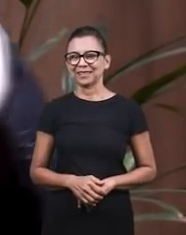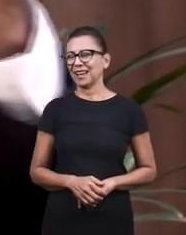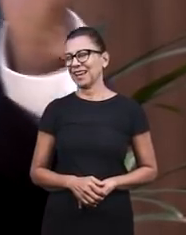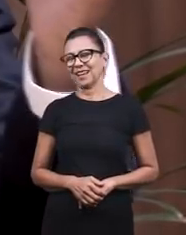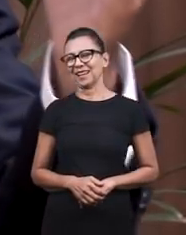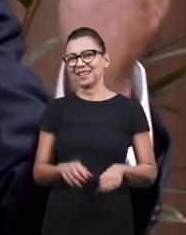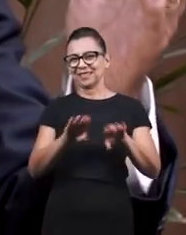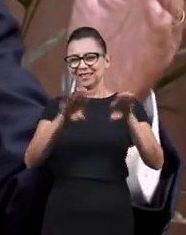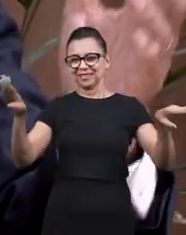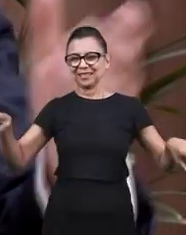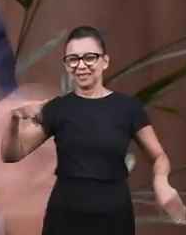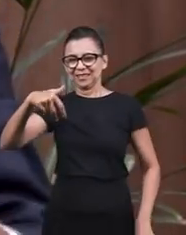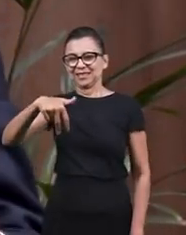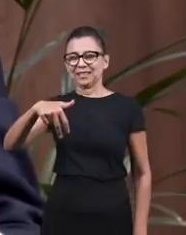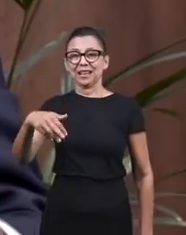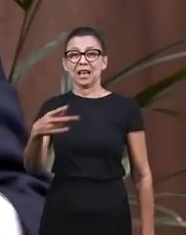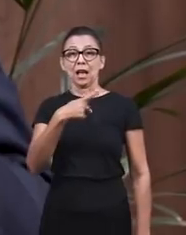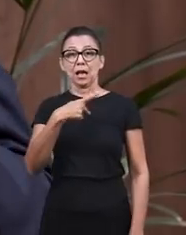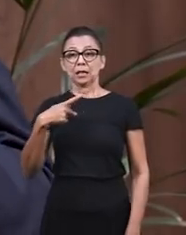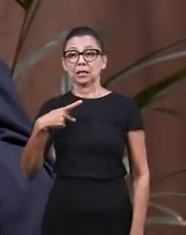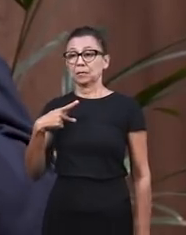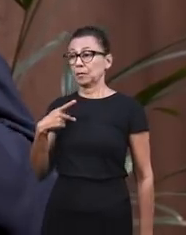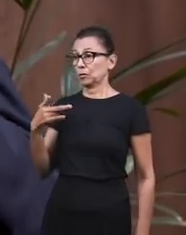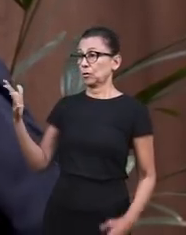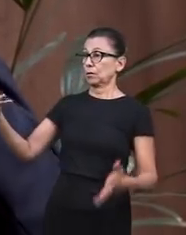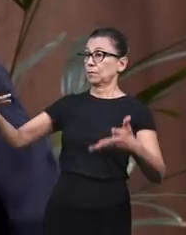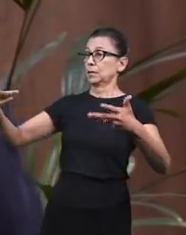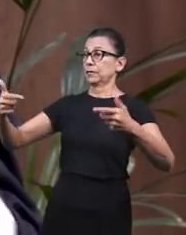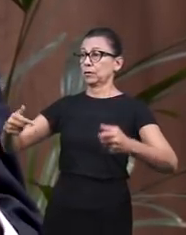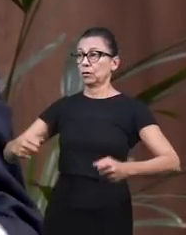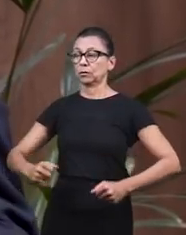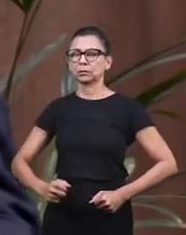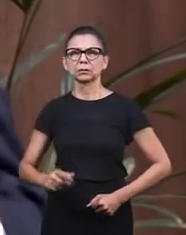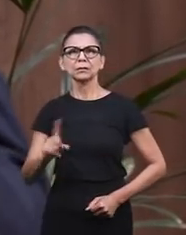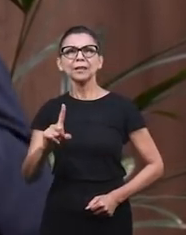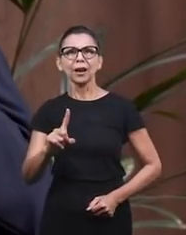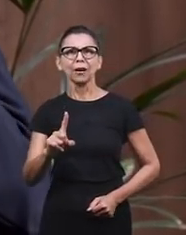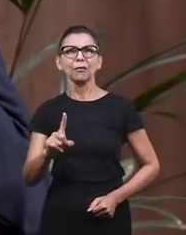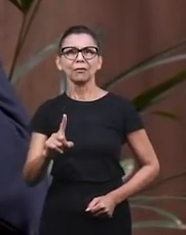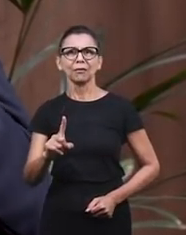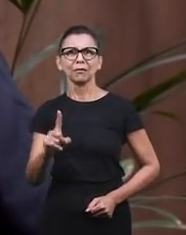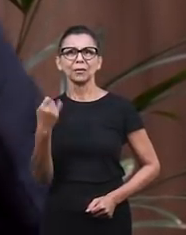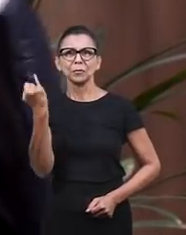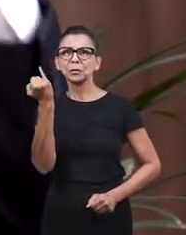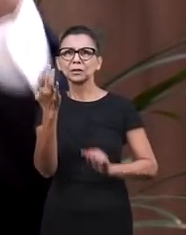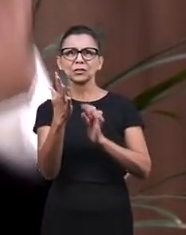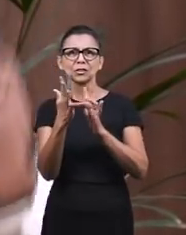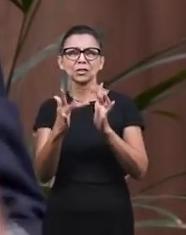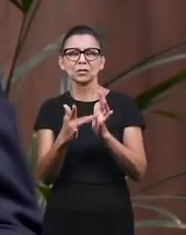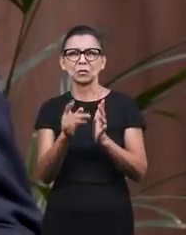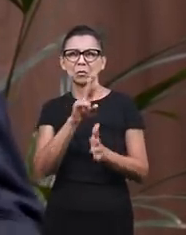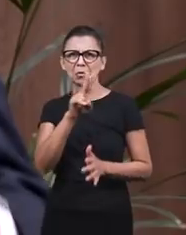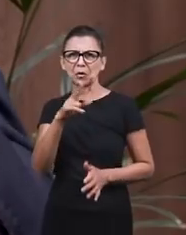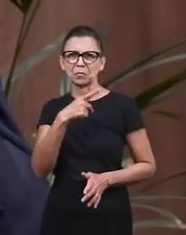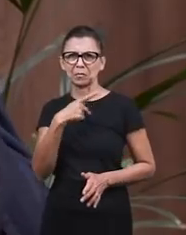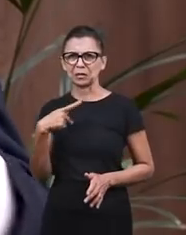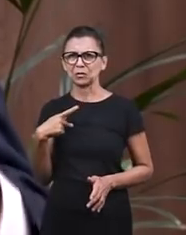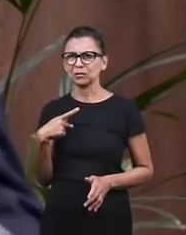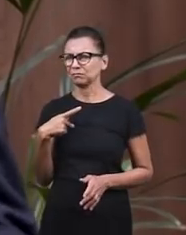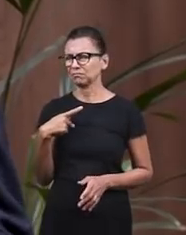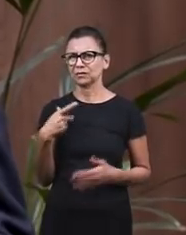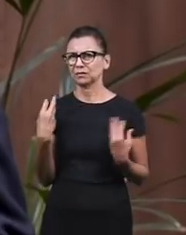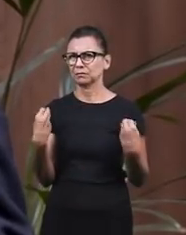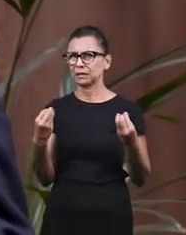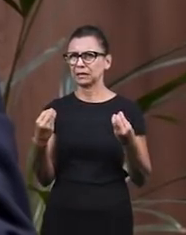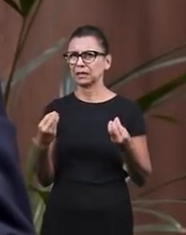Olha, esse pastor é um homem extraordinário. Não, nós queremos que as pessoas saiam maravilhadas com Jesus. Isso. Nem interessa o nome do pastor. O pastor não